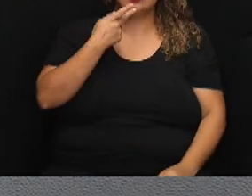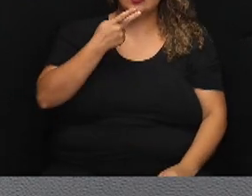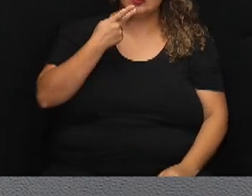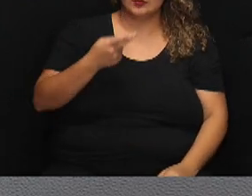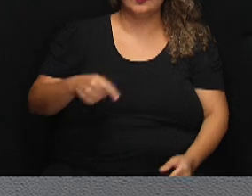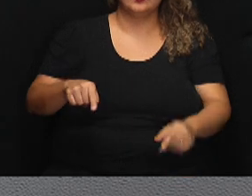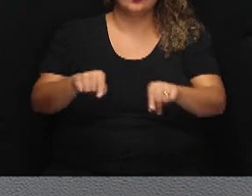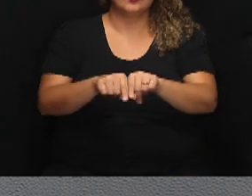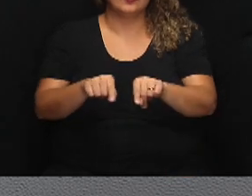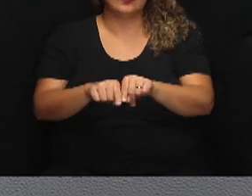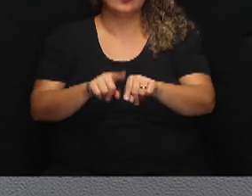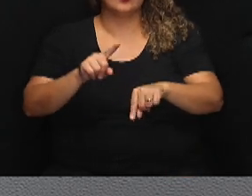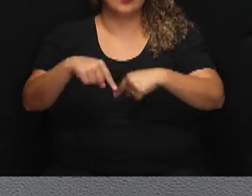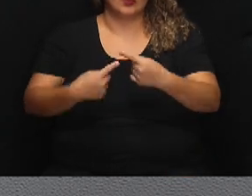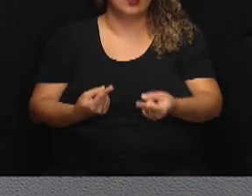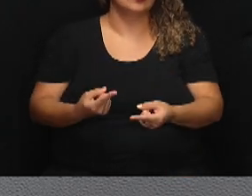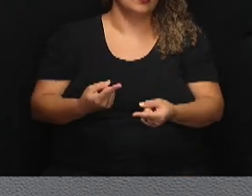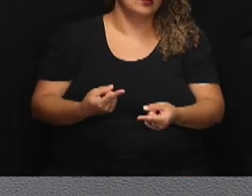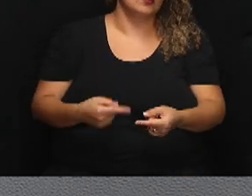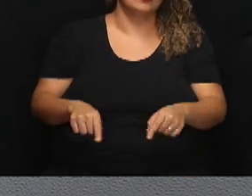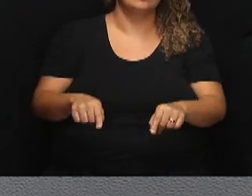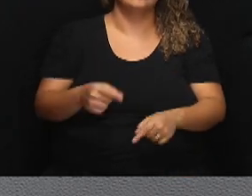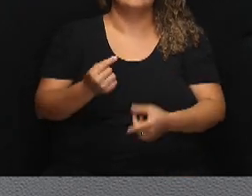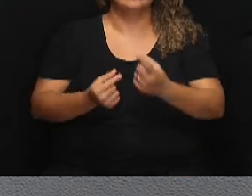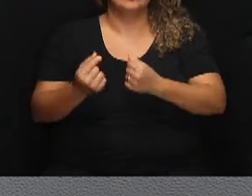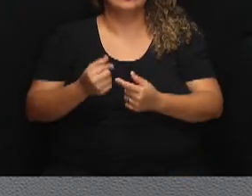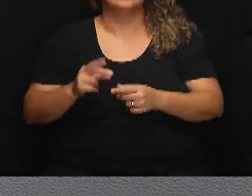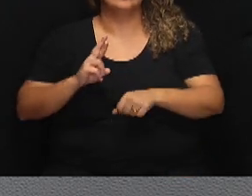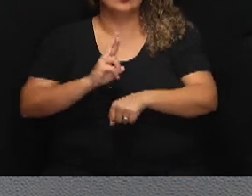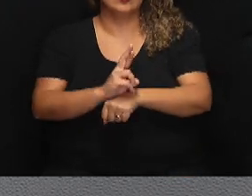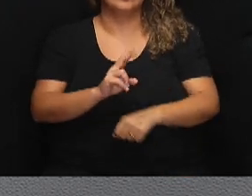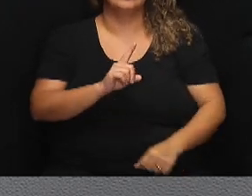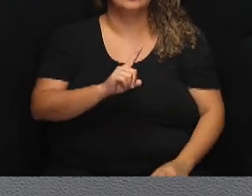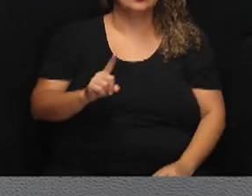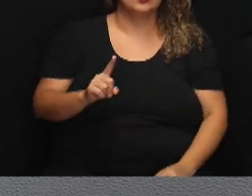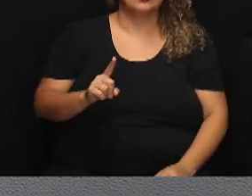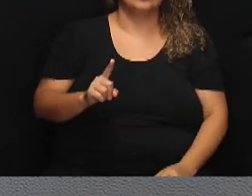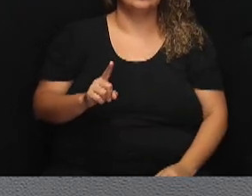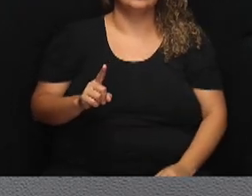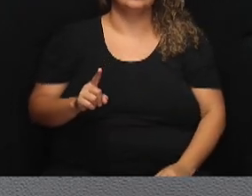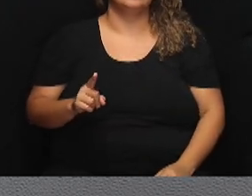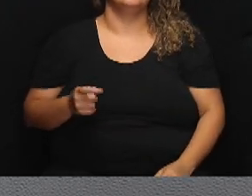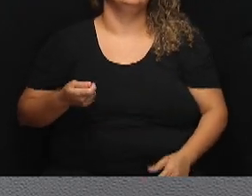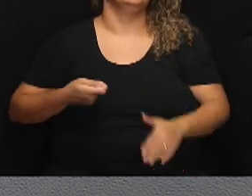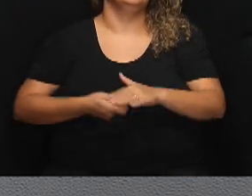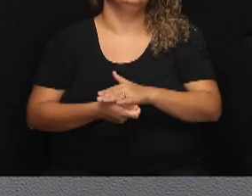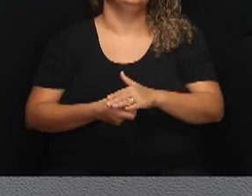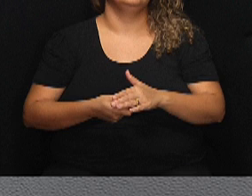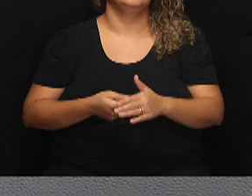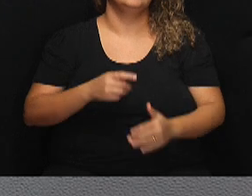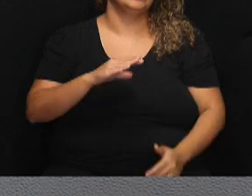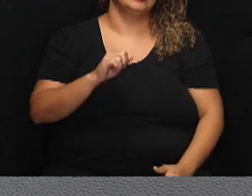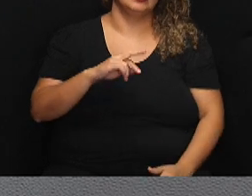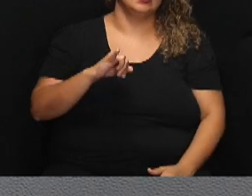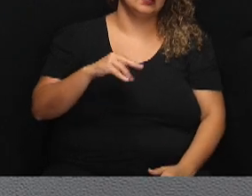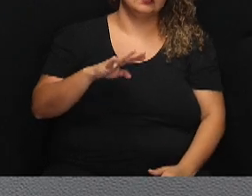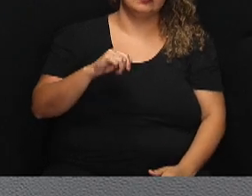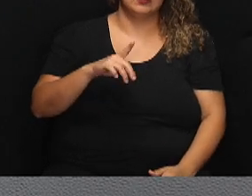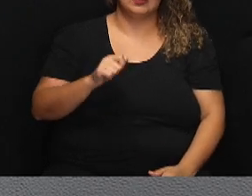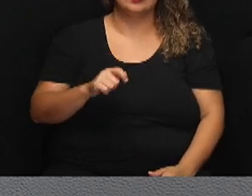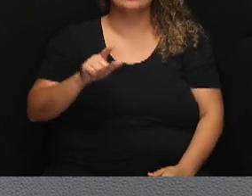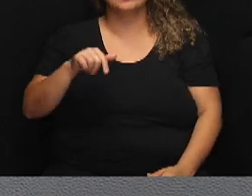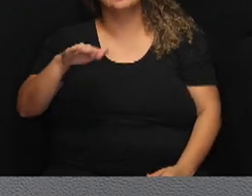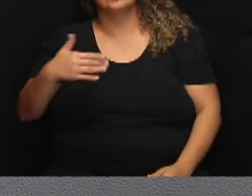Além disso, uma boa parte dos recursos a gente não destina já de forma carimbada, né? Mas é para quando